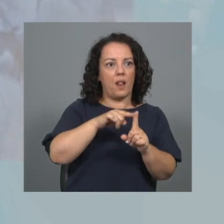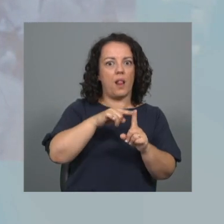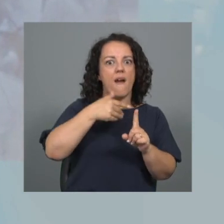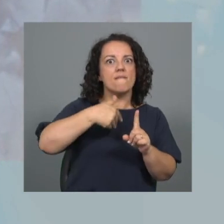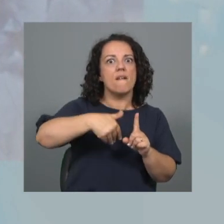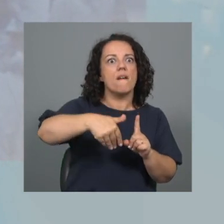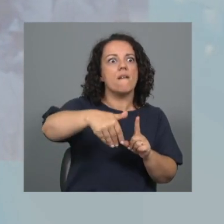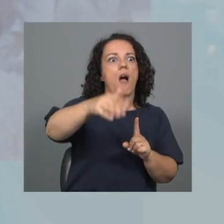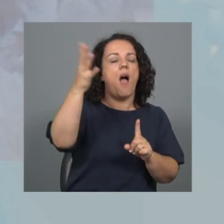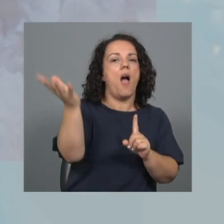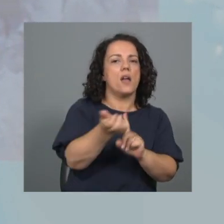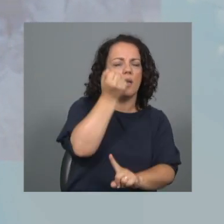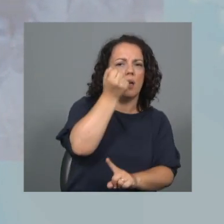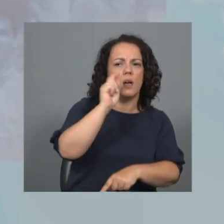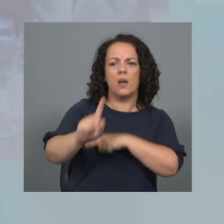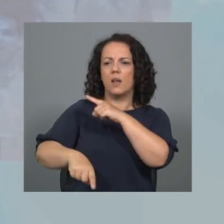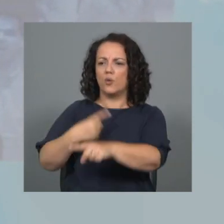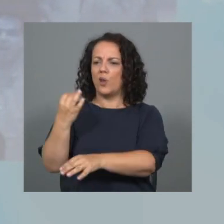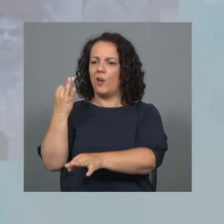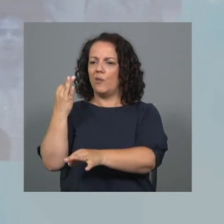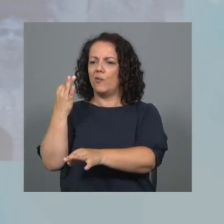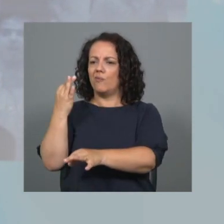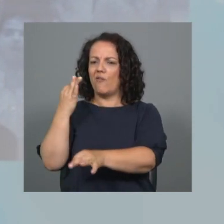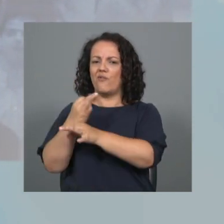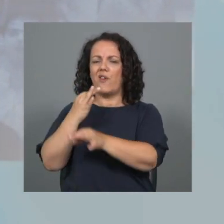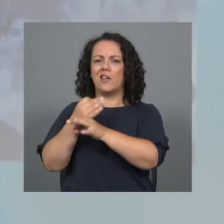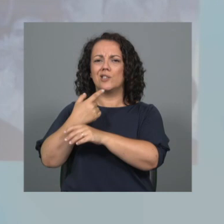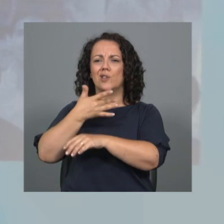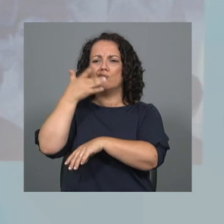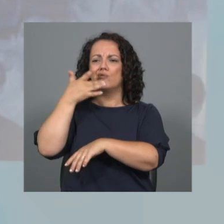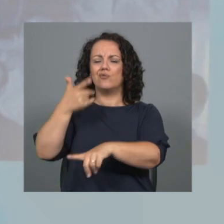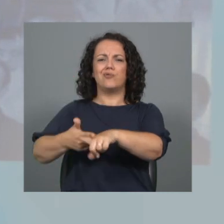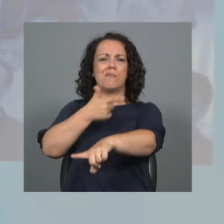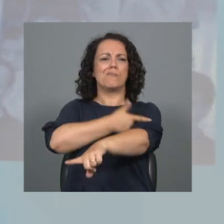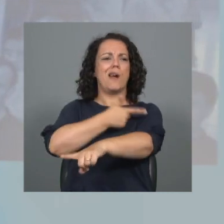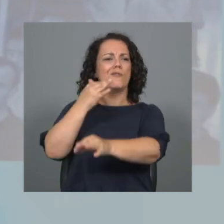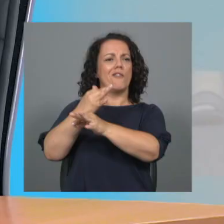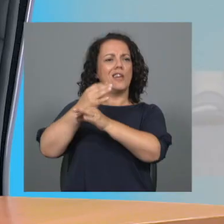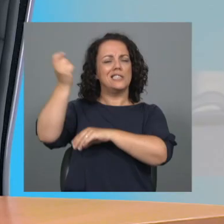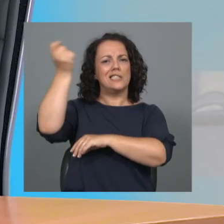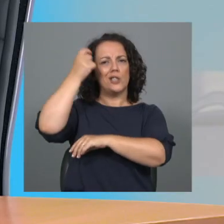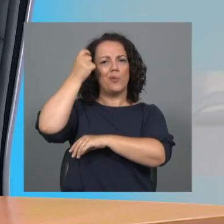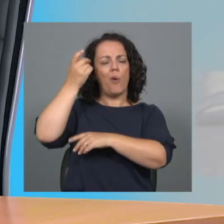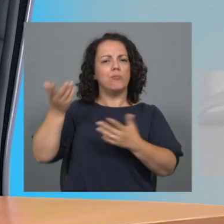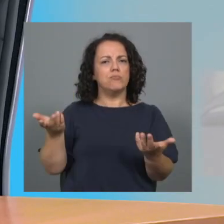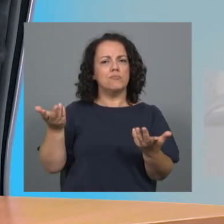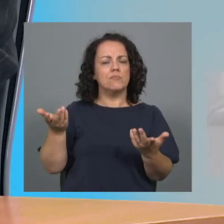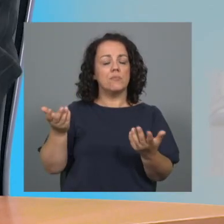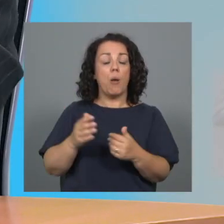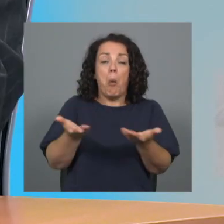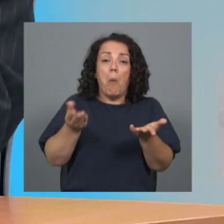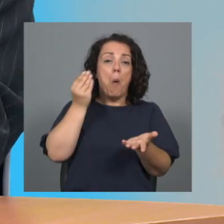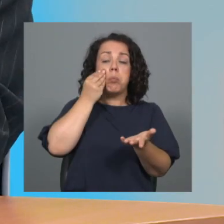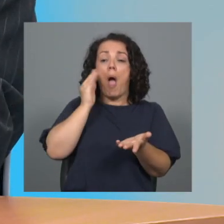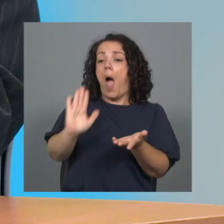os excessos pelos quais se revestem hoje tantos festejos de São João? Mas é próprio das festas, das